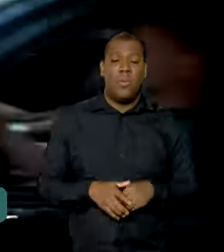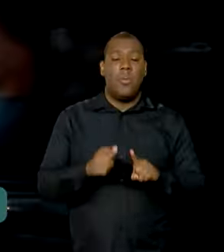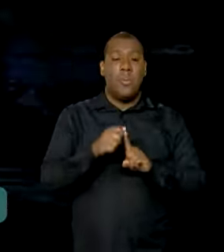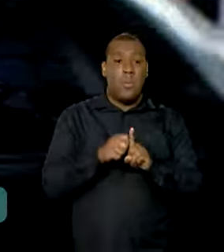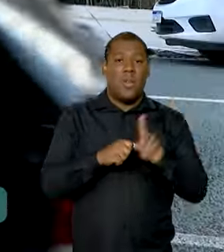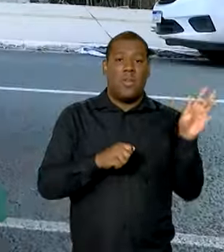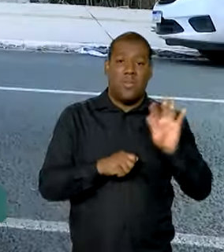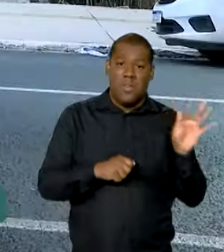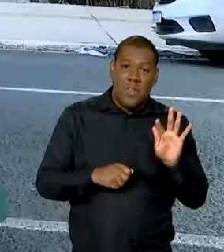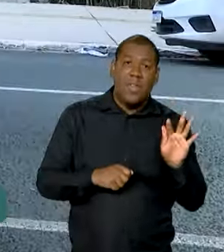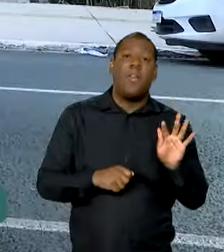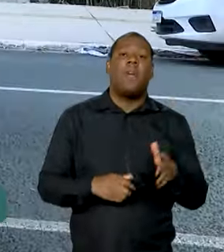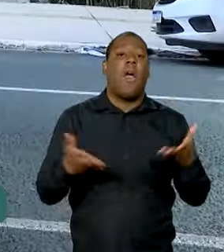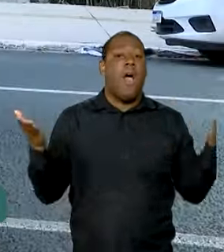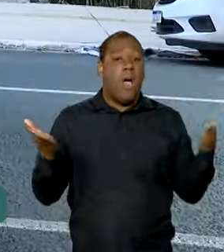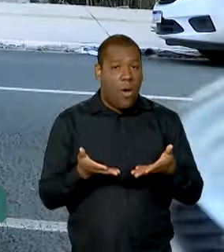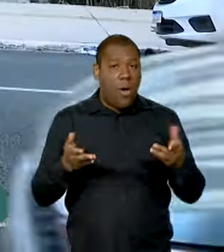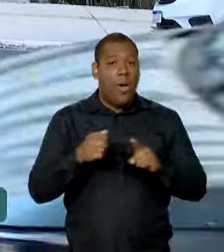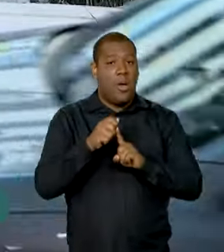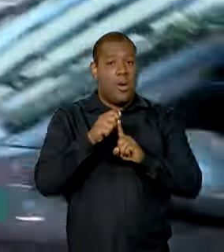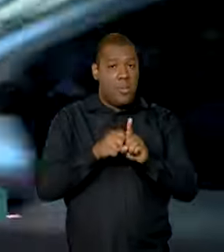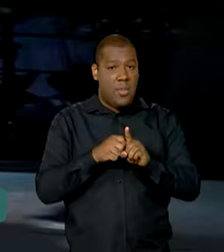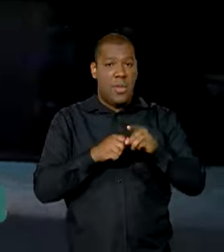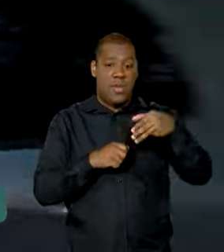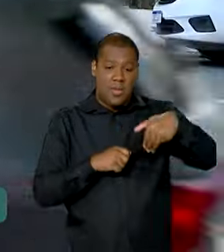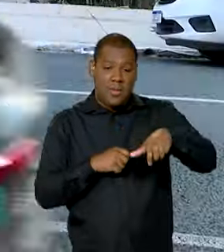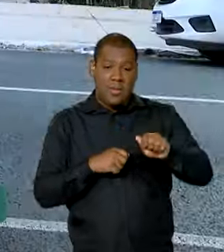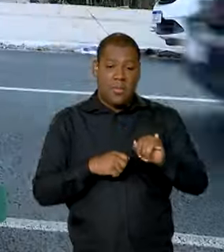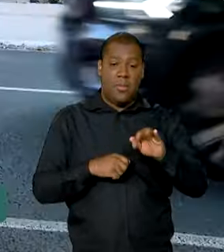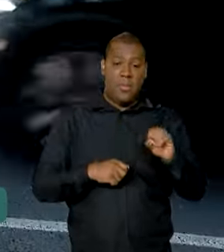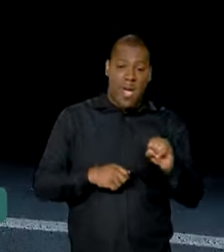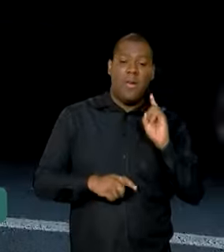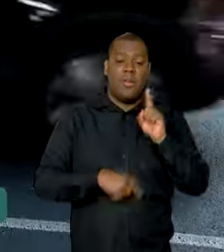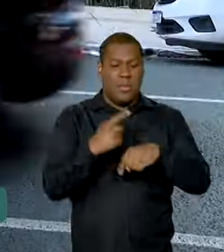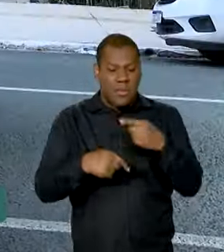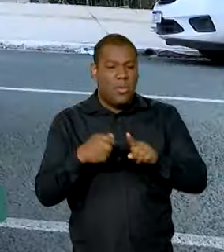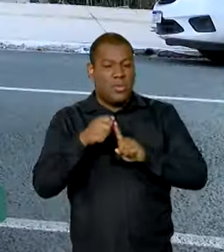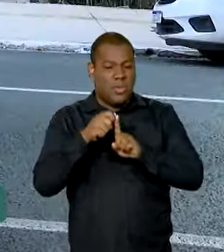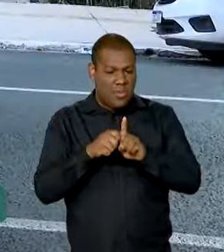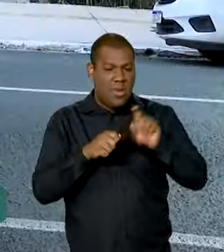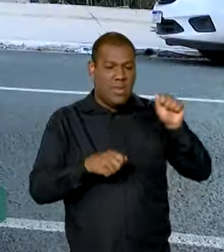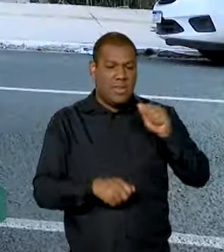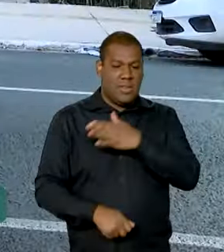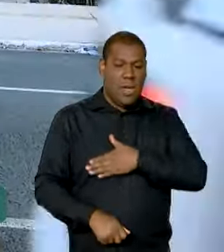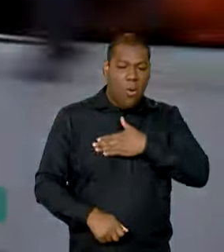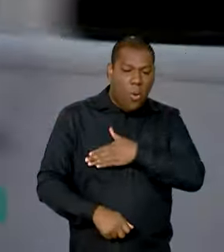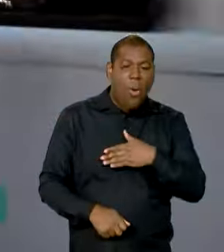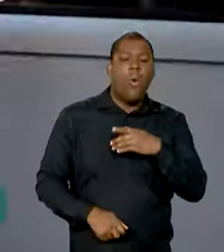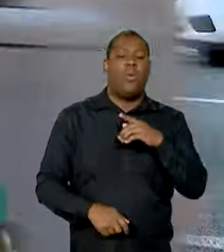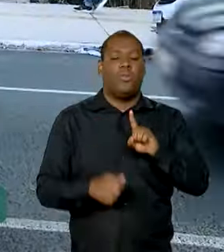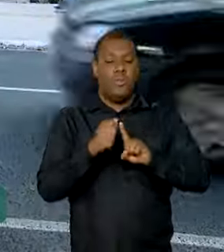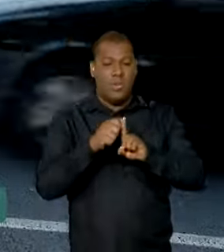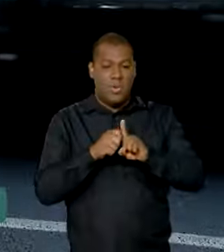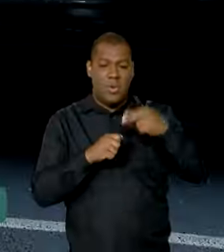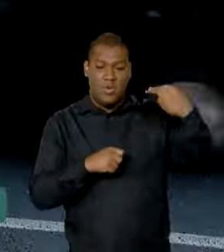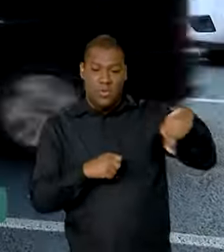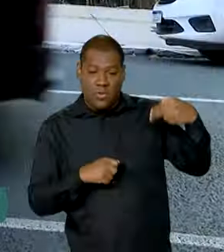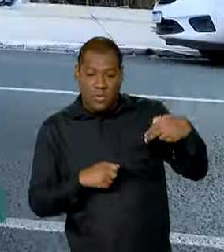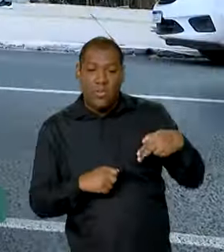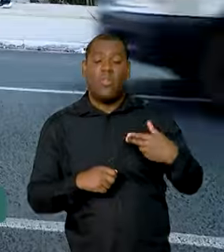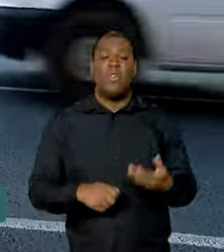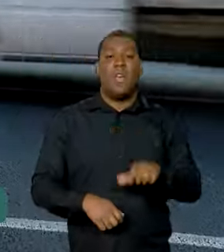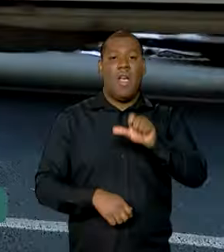as próximas estão previstas para agosto e novembro. O objetivo então da Anatel é o de prevenir contra as fraudes e